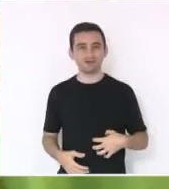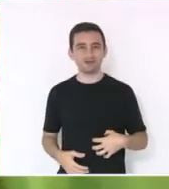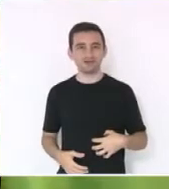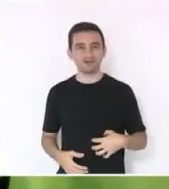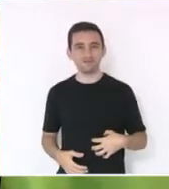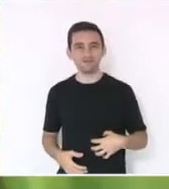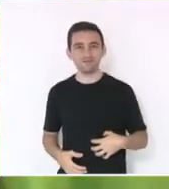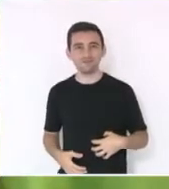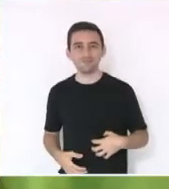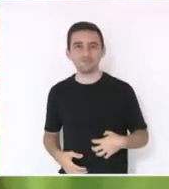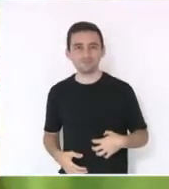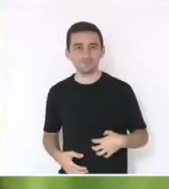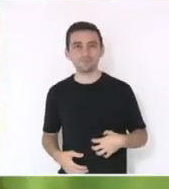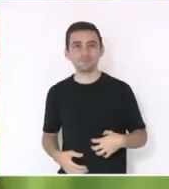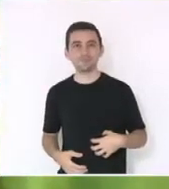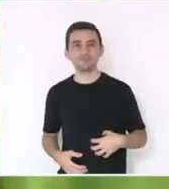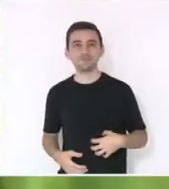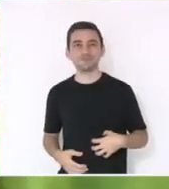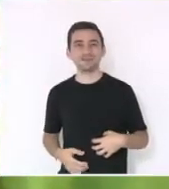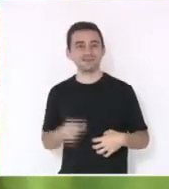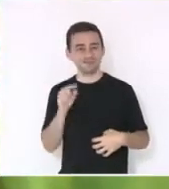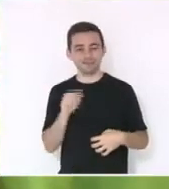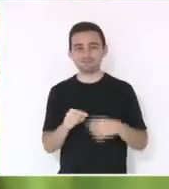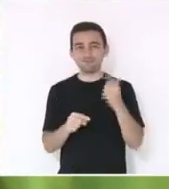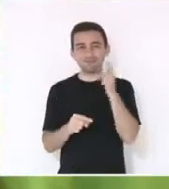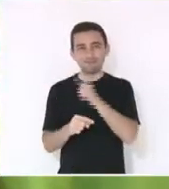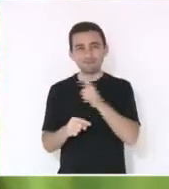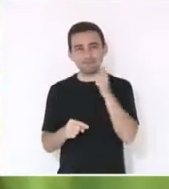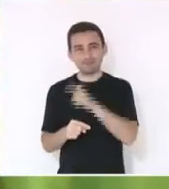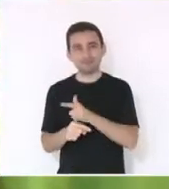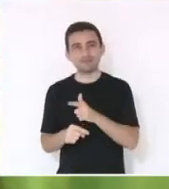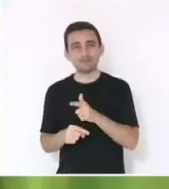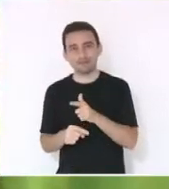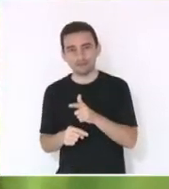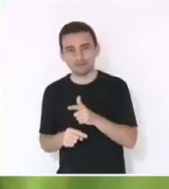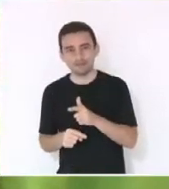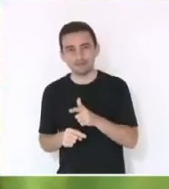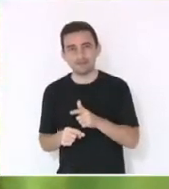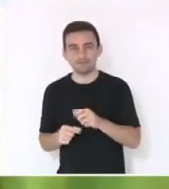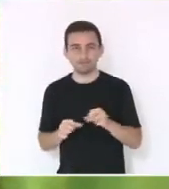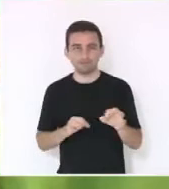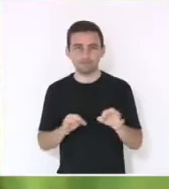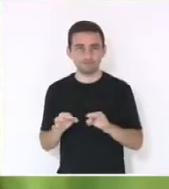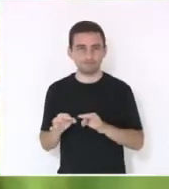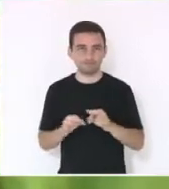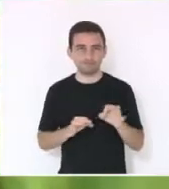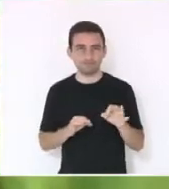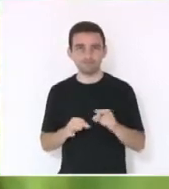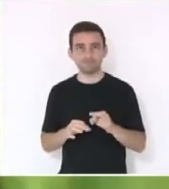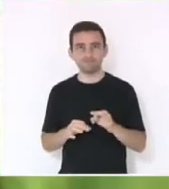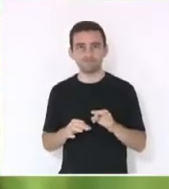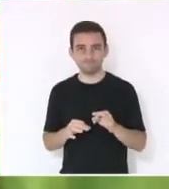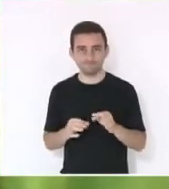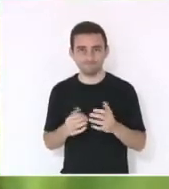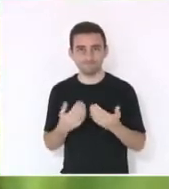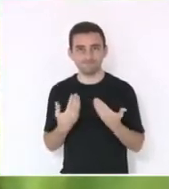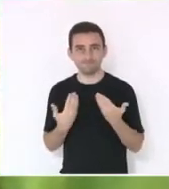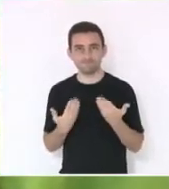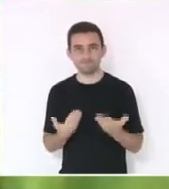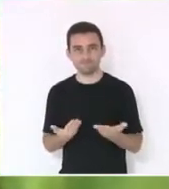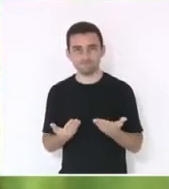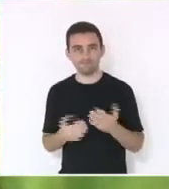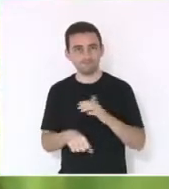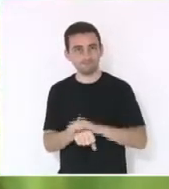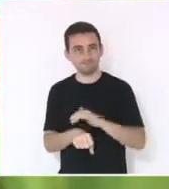o grande ato da vida, que é fazer com que essa grande